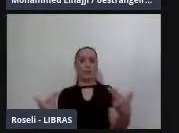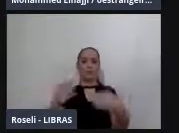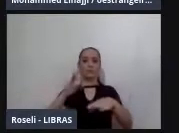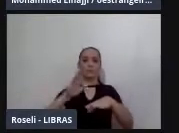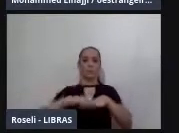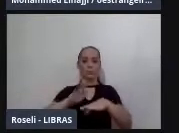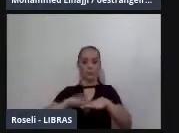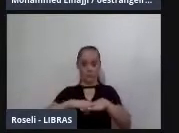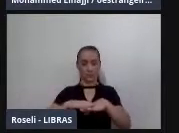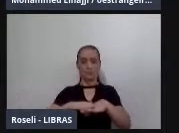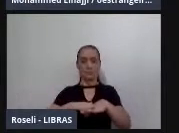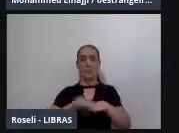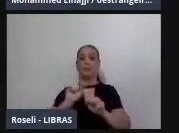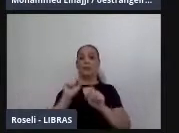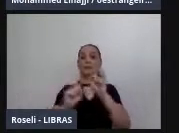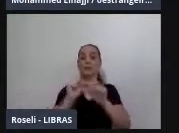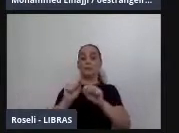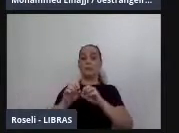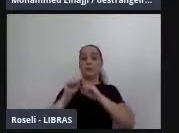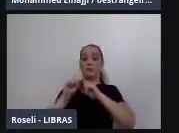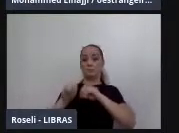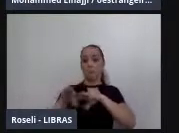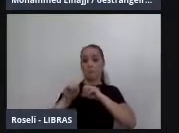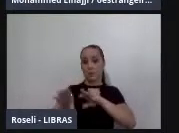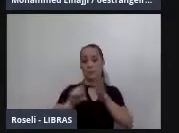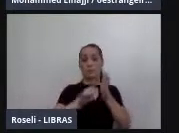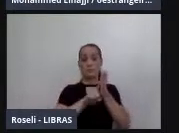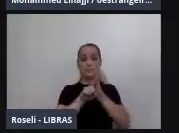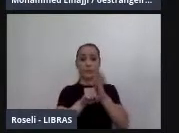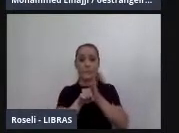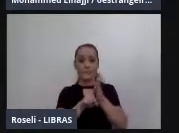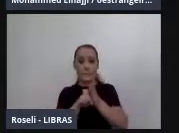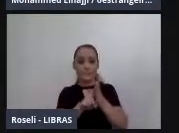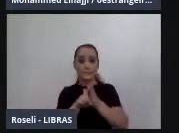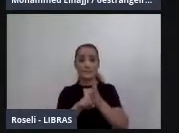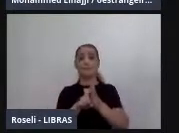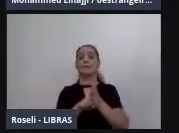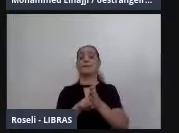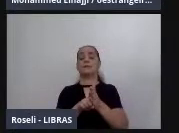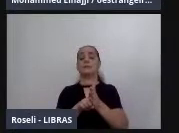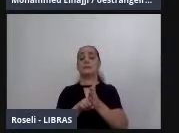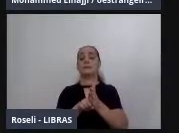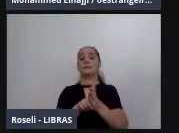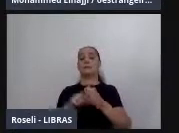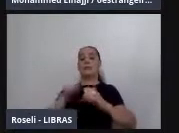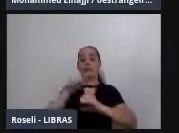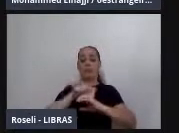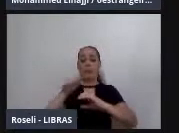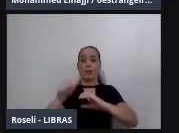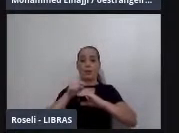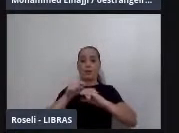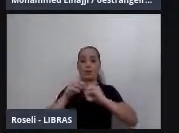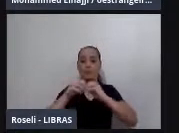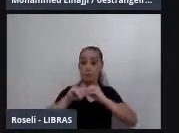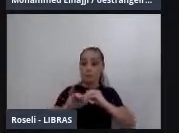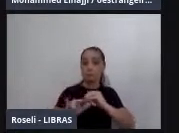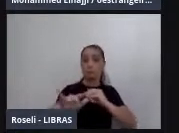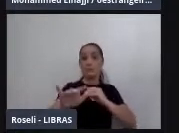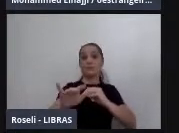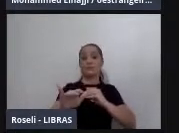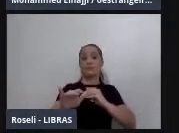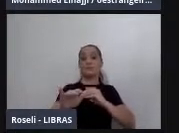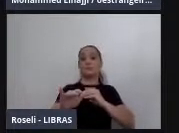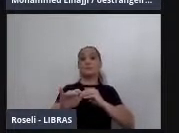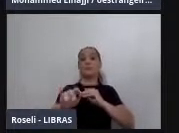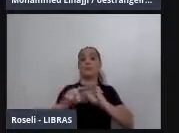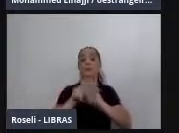visando fomentar a educação, pesquisa e a extensão acadêmica voltada para a população em condição de refúgio. O